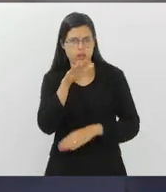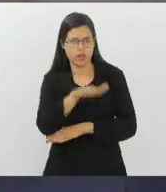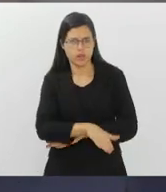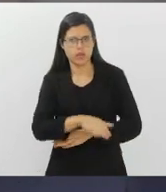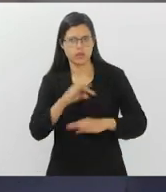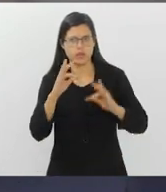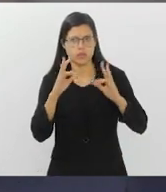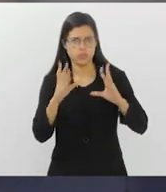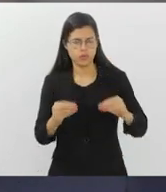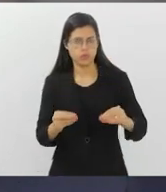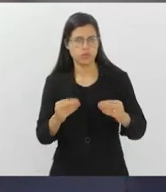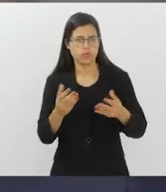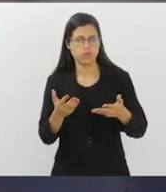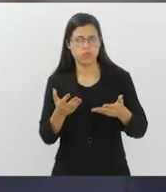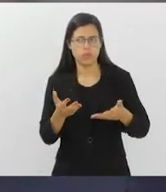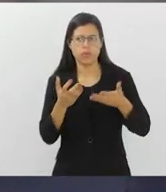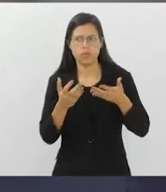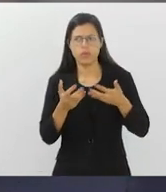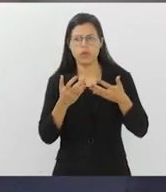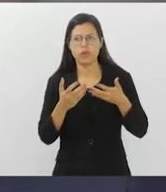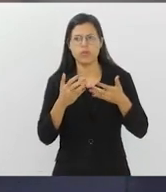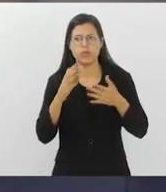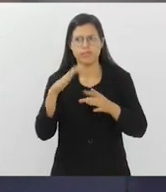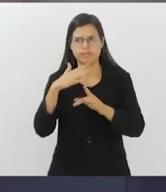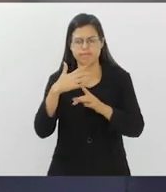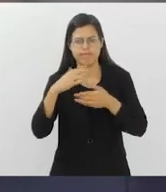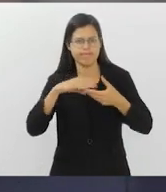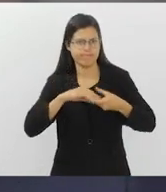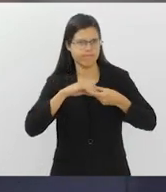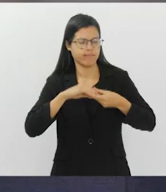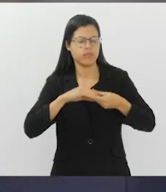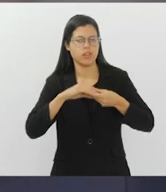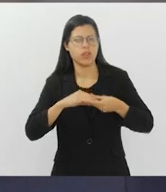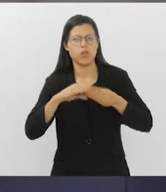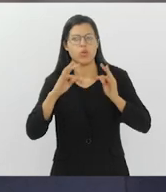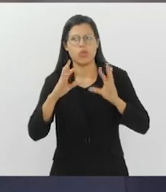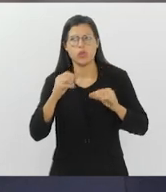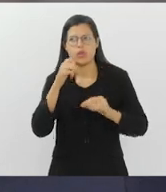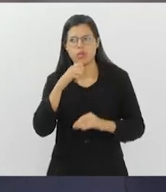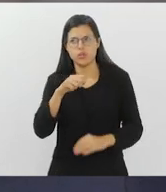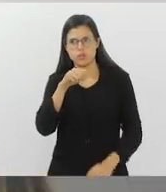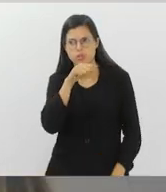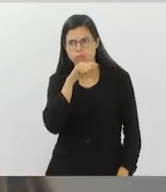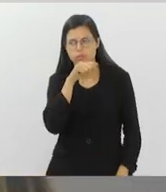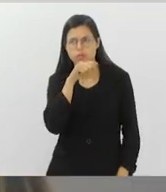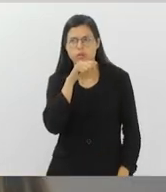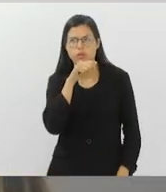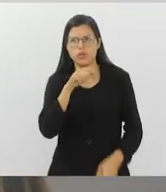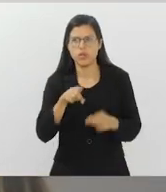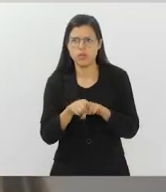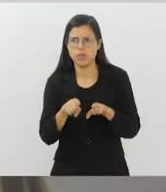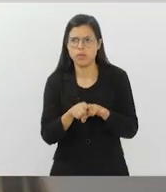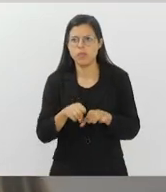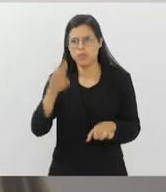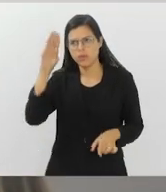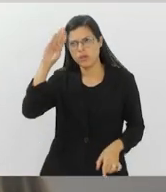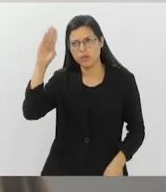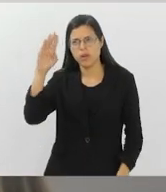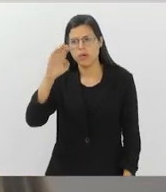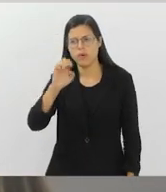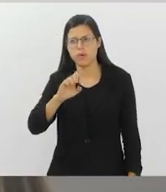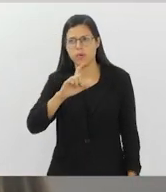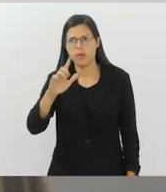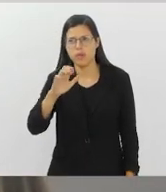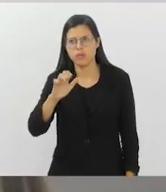todos. Eu quero saudar aqui todas as mães, fazer uma saudação especial ao Ezequiel, que eu acabei de saber que